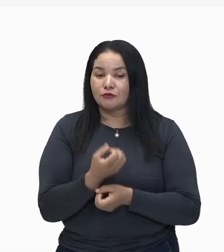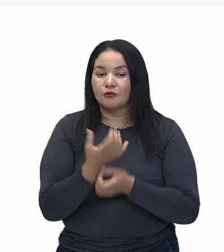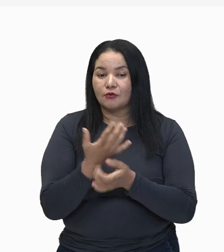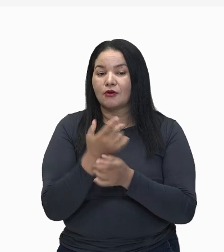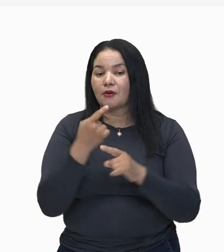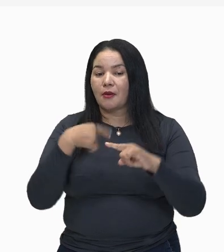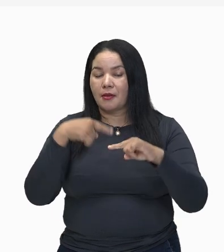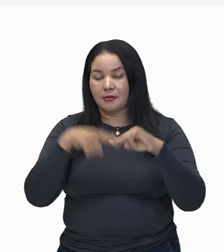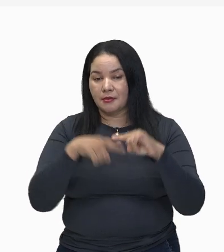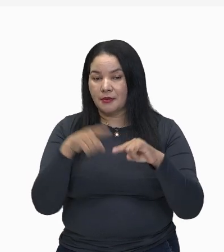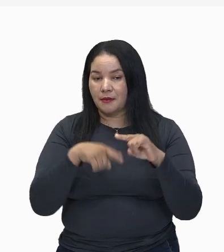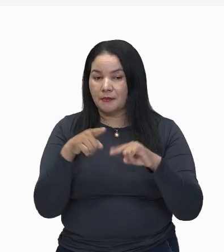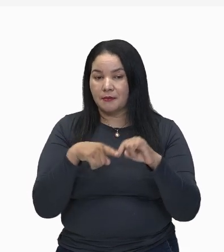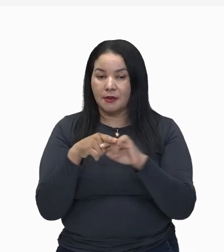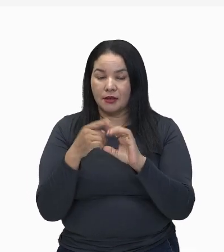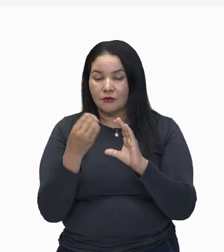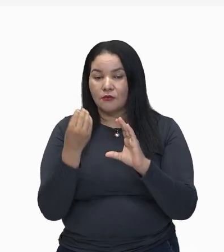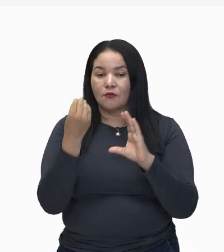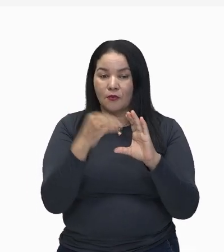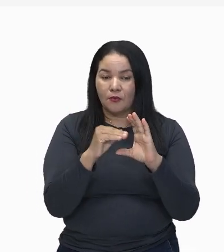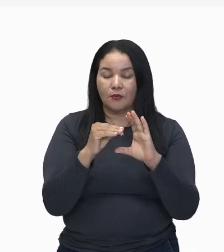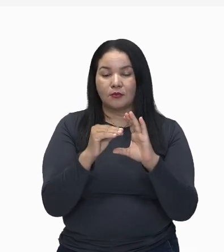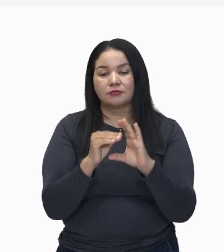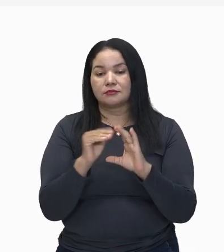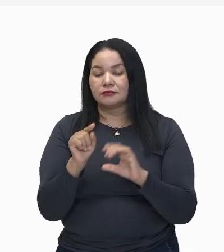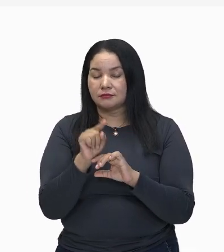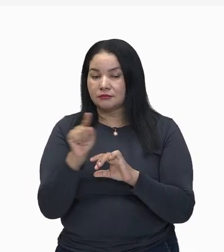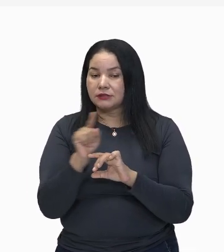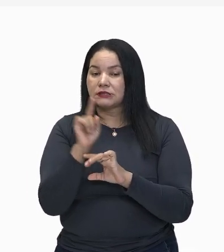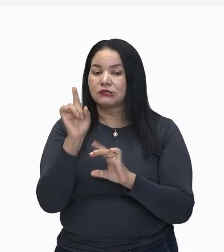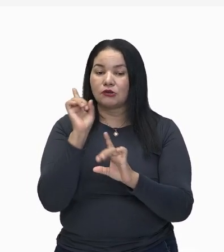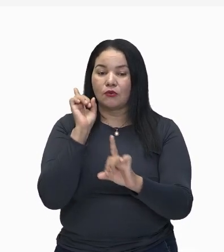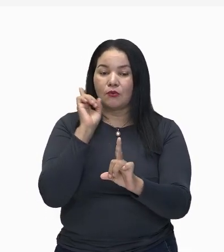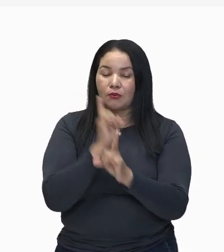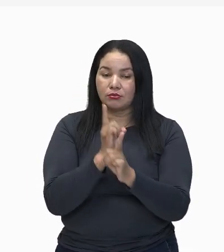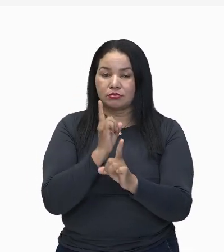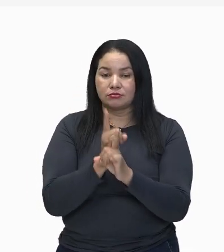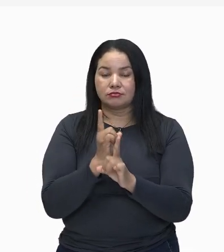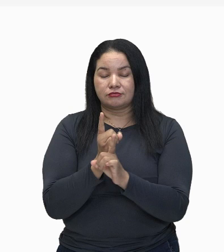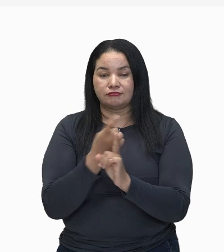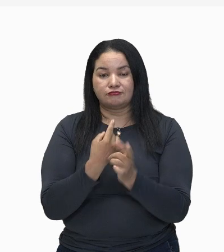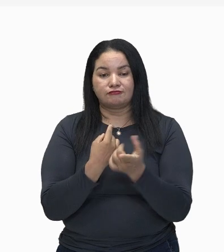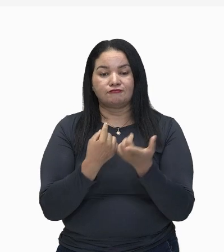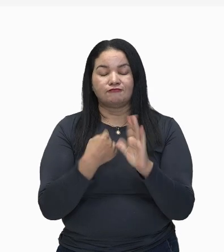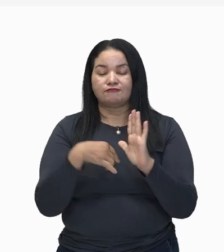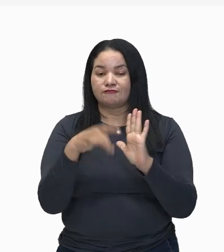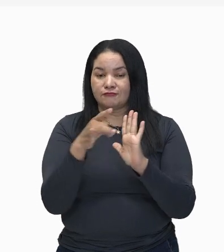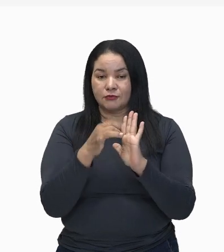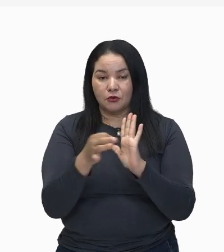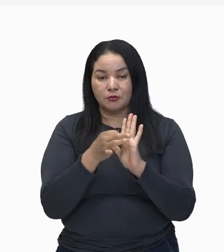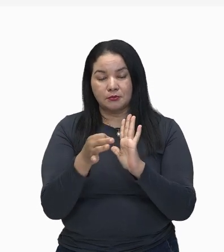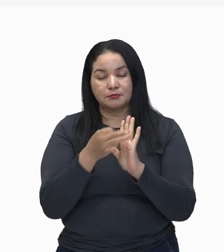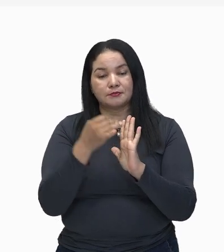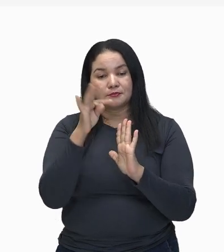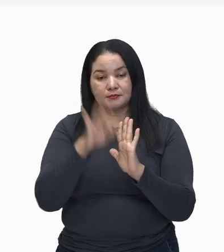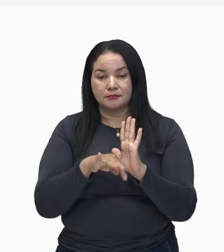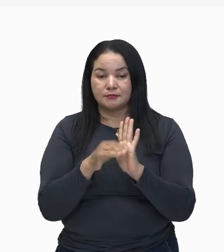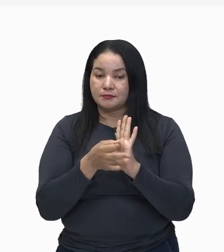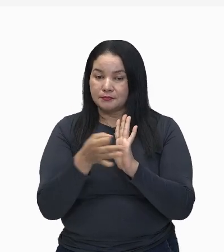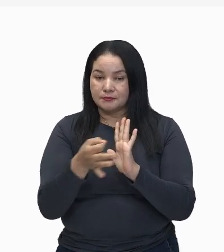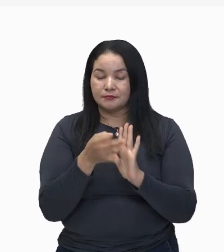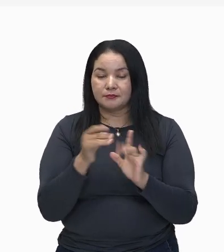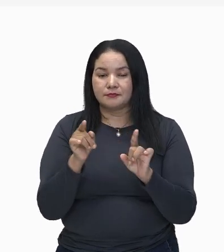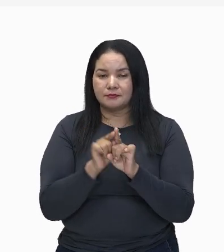dos elementos indispensáveis que você vai encontrar em uma resenha. Como nós vimos aí, nós vimos